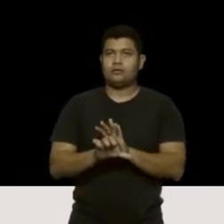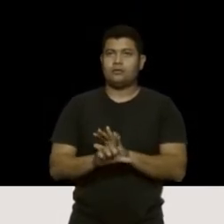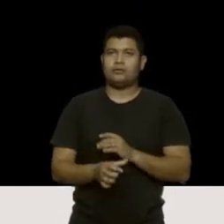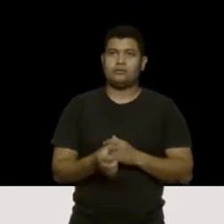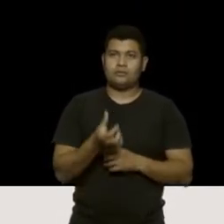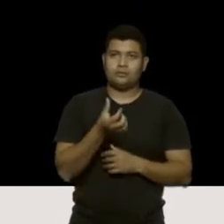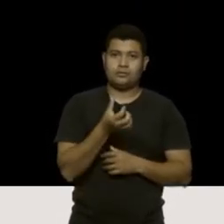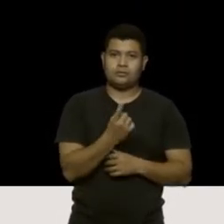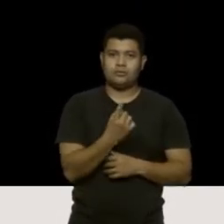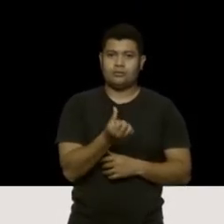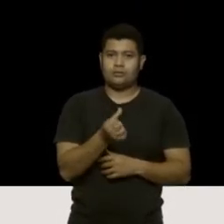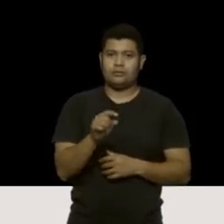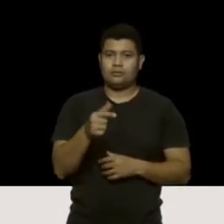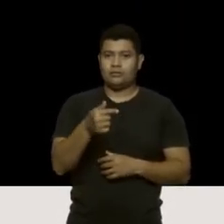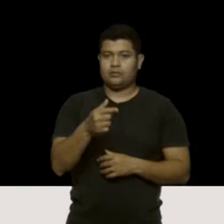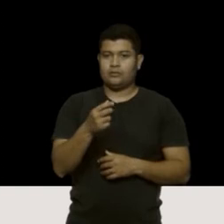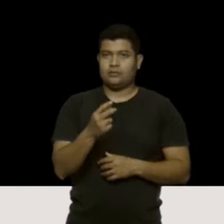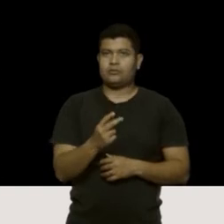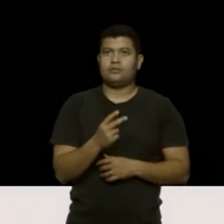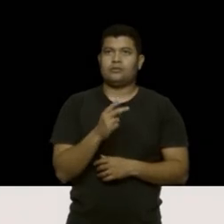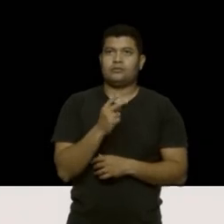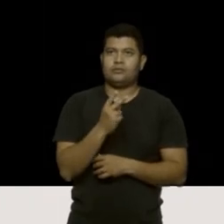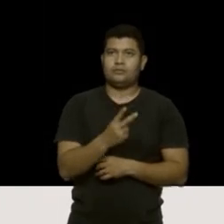16.722/2015. Em votação.